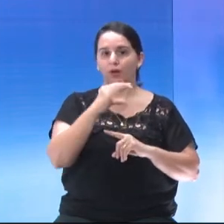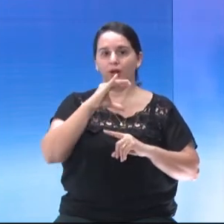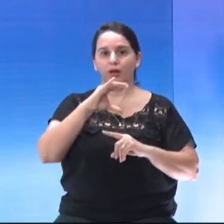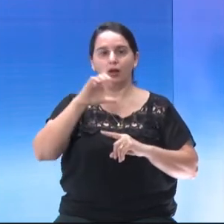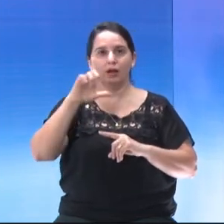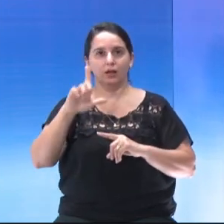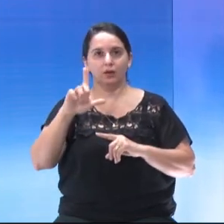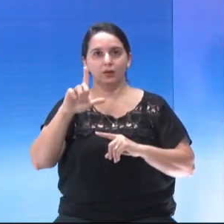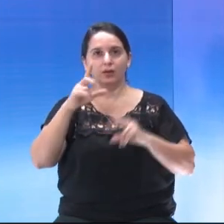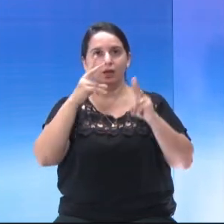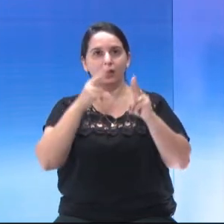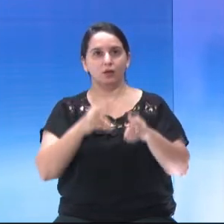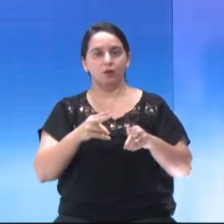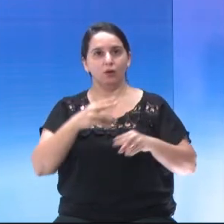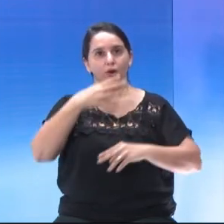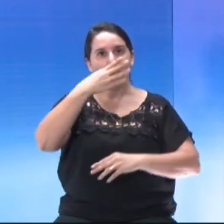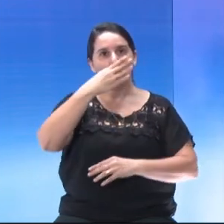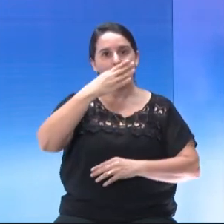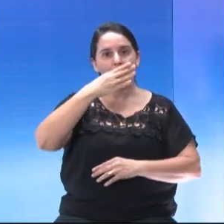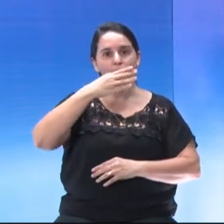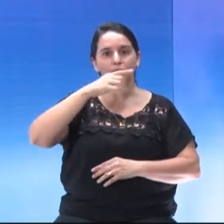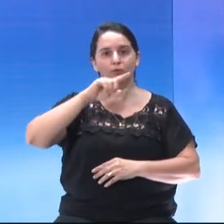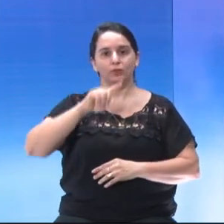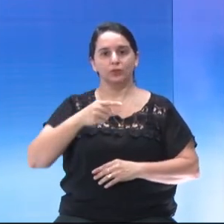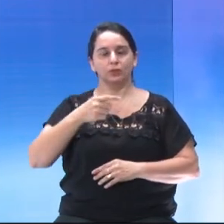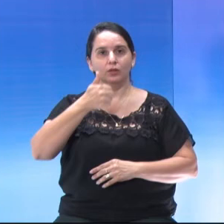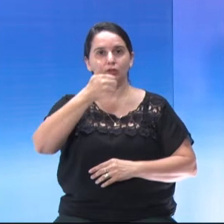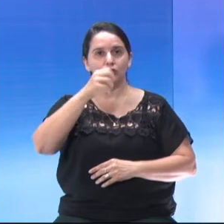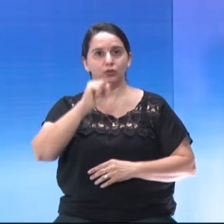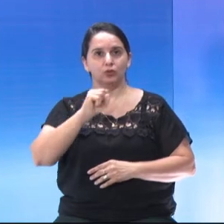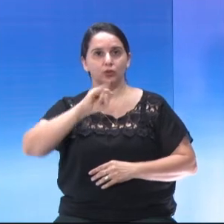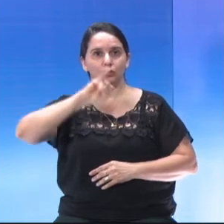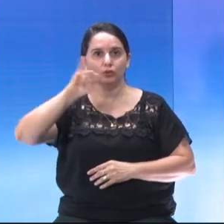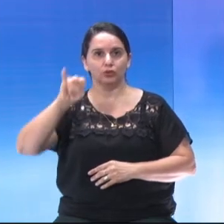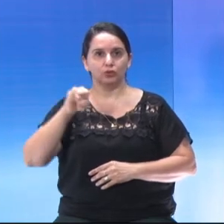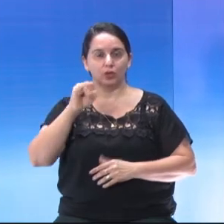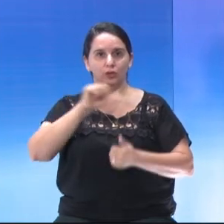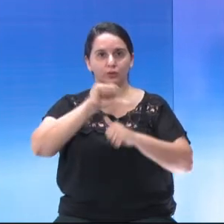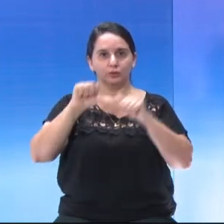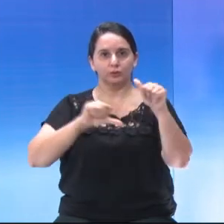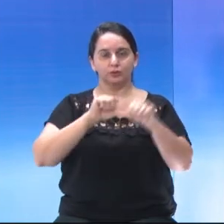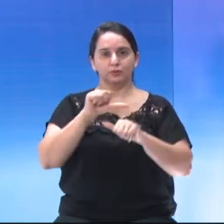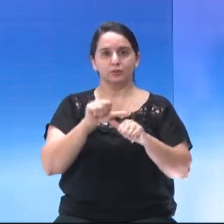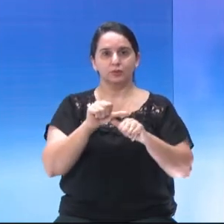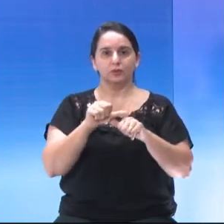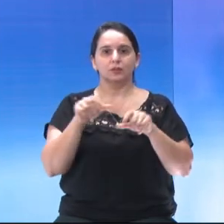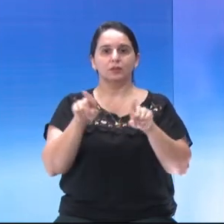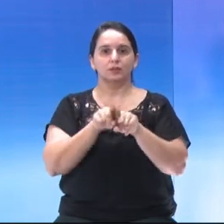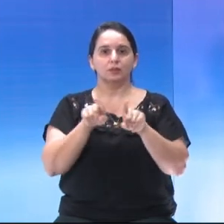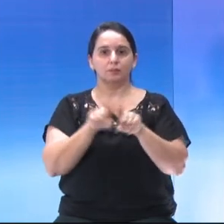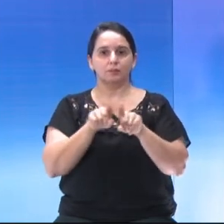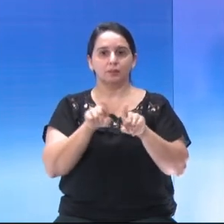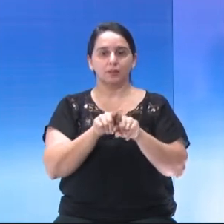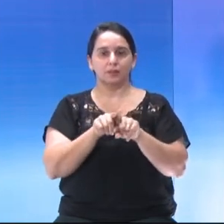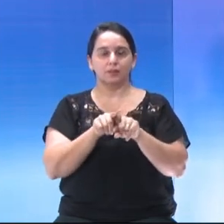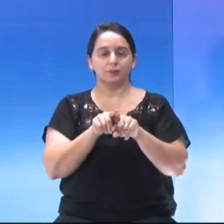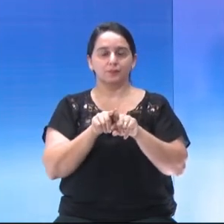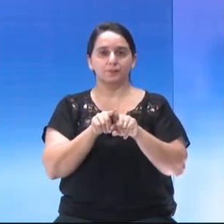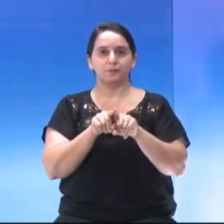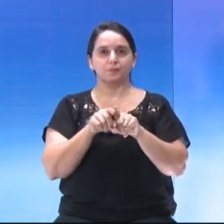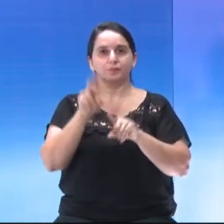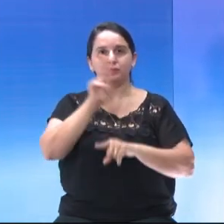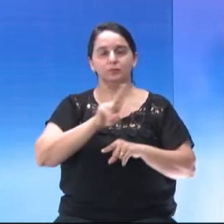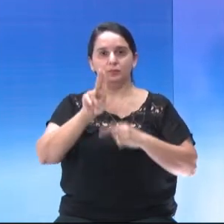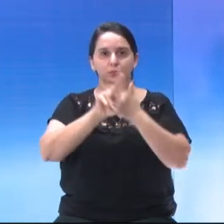4,18 joules. Mas, se tratando de termoquímica, esse calor é trabalhado em termos de